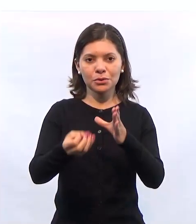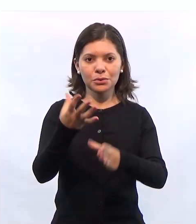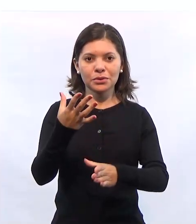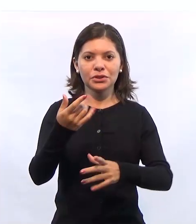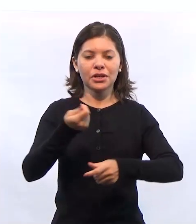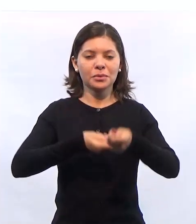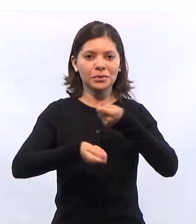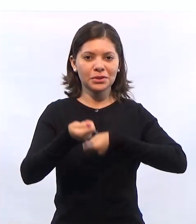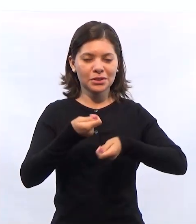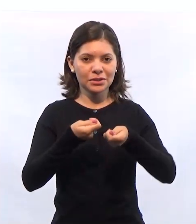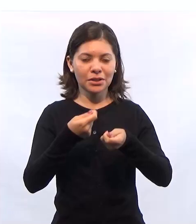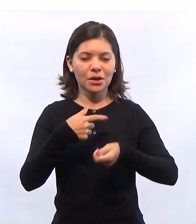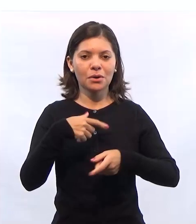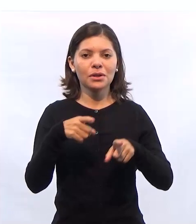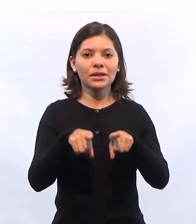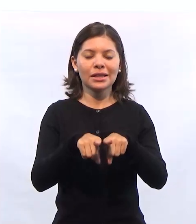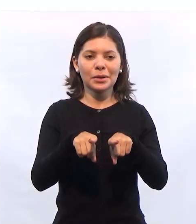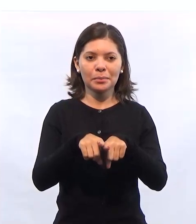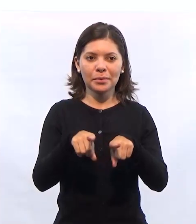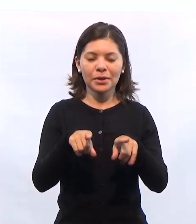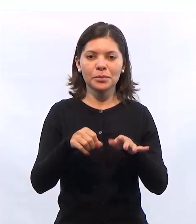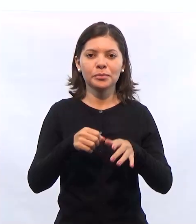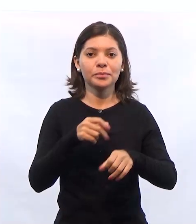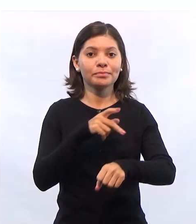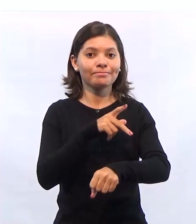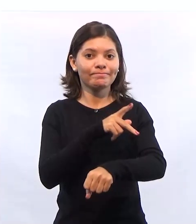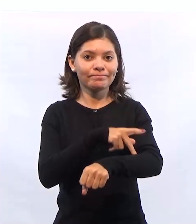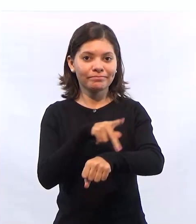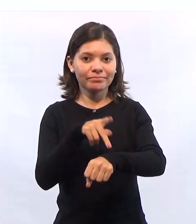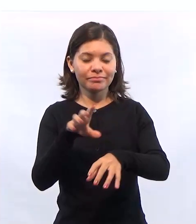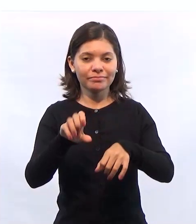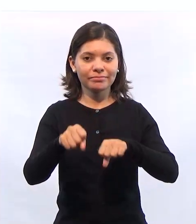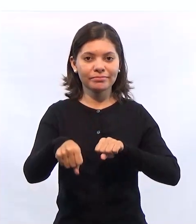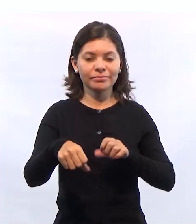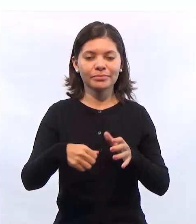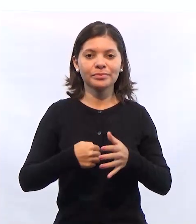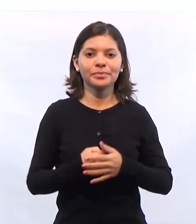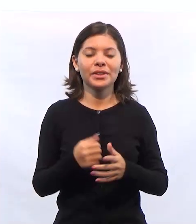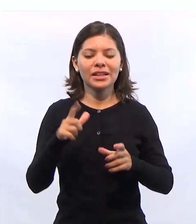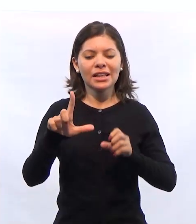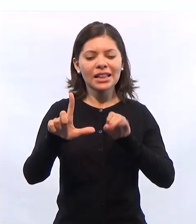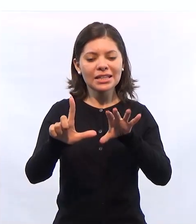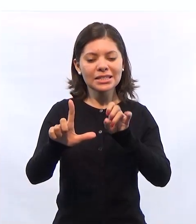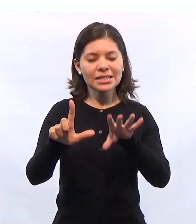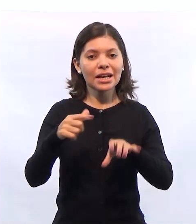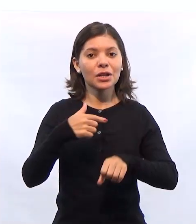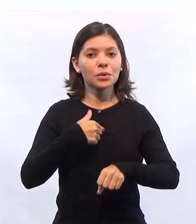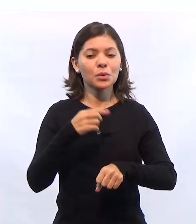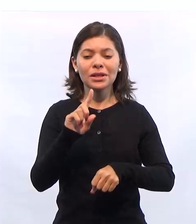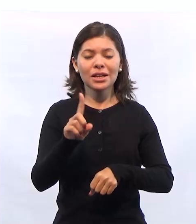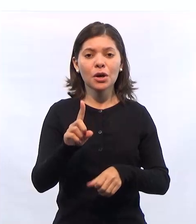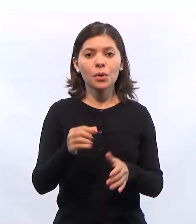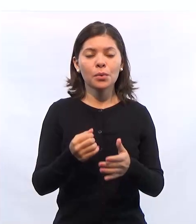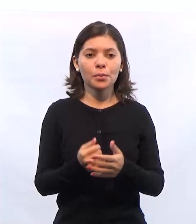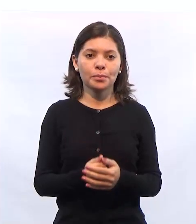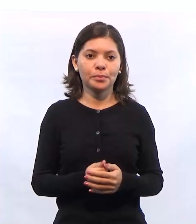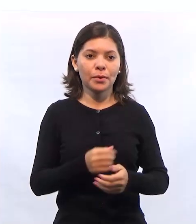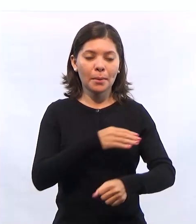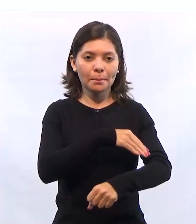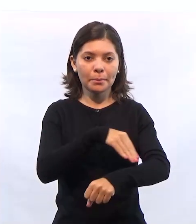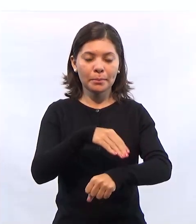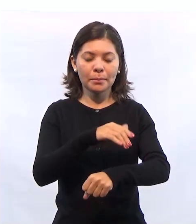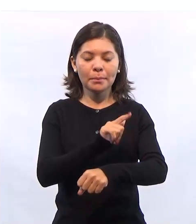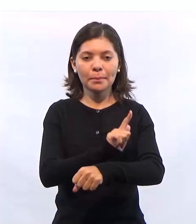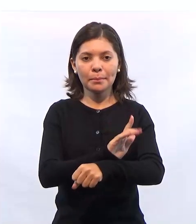administração e eu também tenho uma habilitação aí em formação pedagógica para não licenciados que é o meu caso sou bacharel em